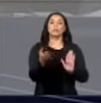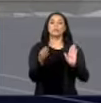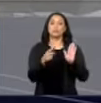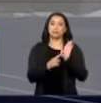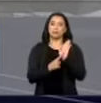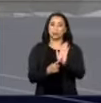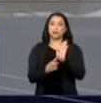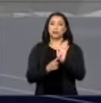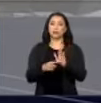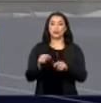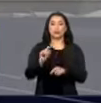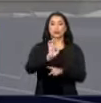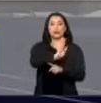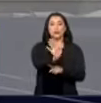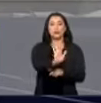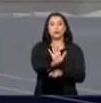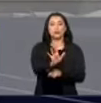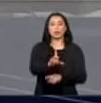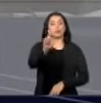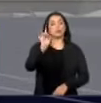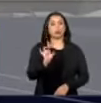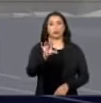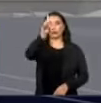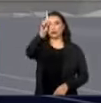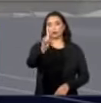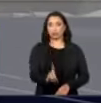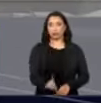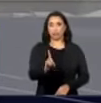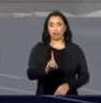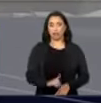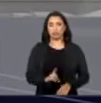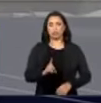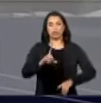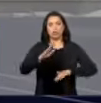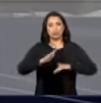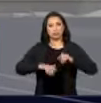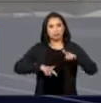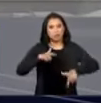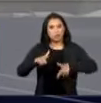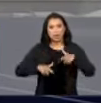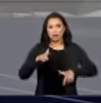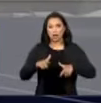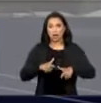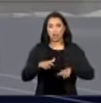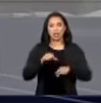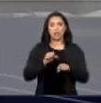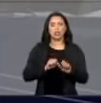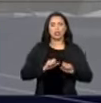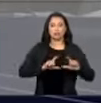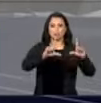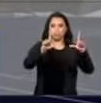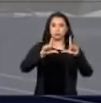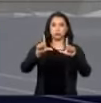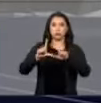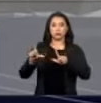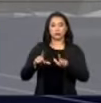não apenas de se produzir obras, mas de se divulgar ampla e livremente a obra artística